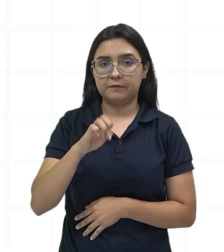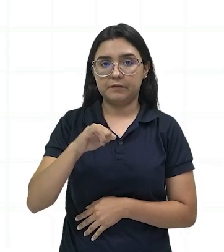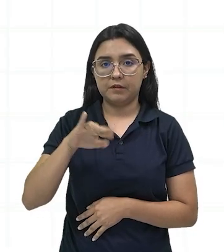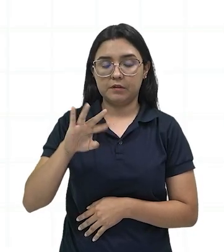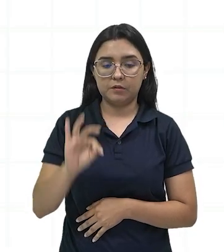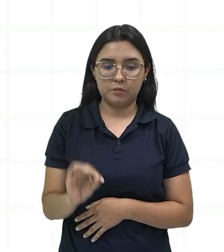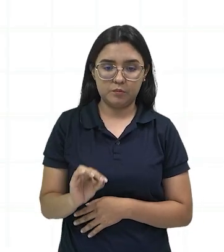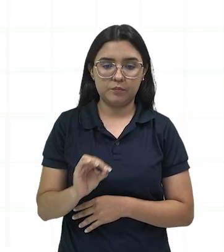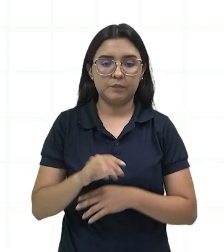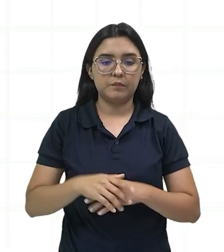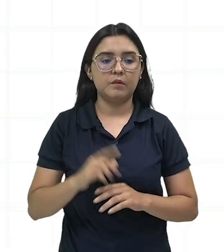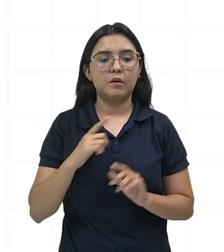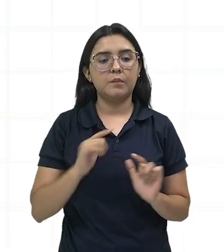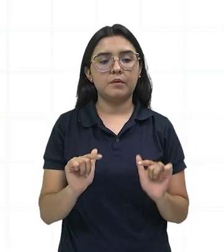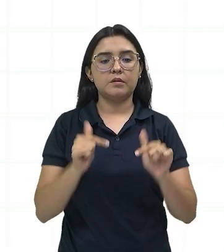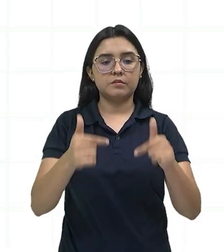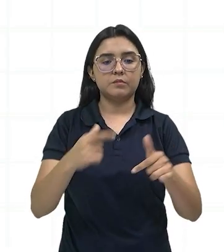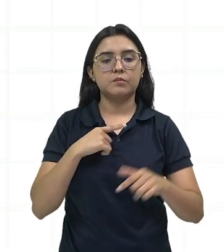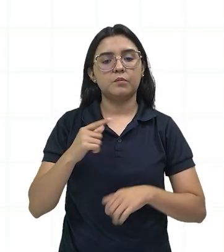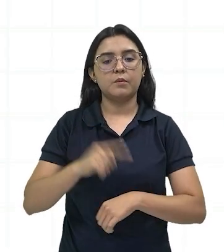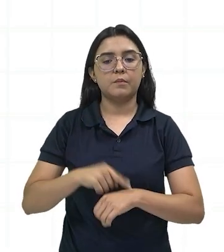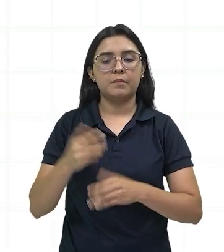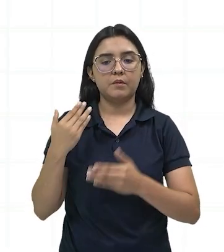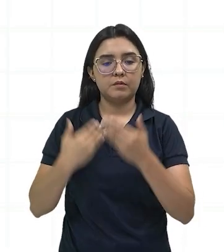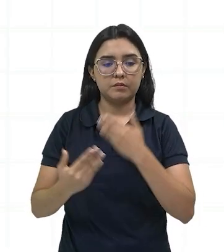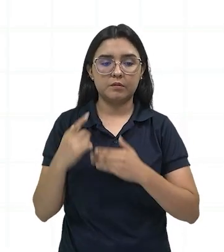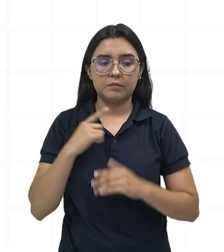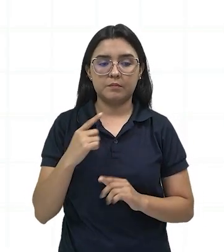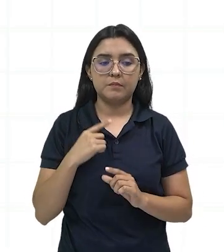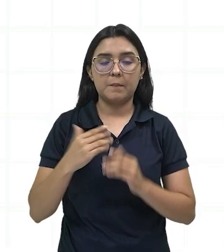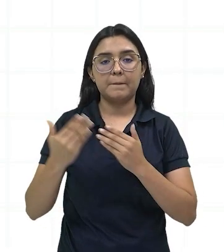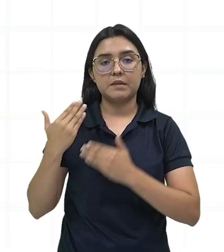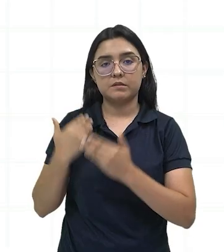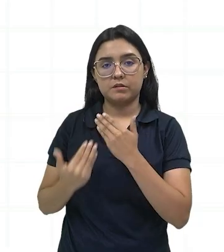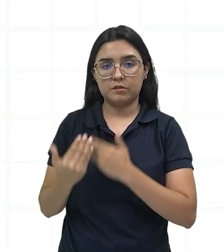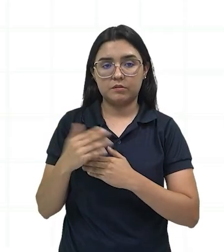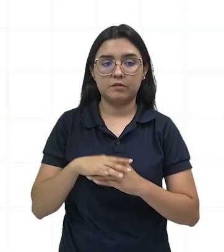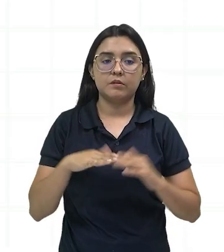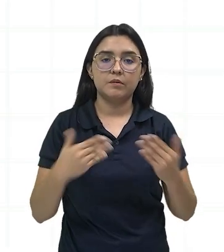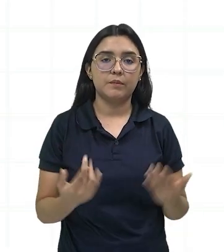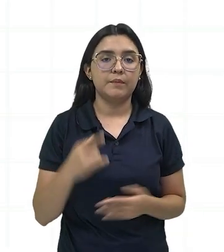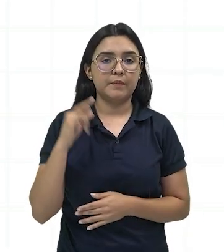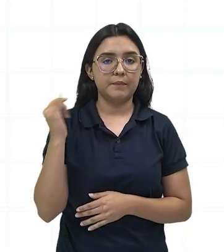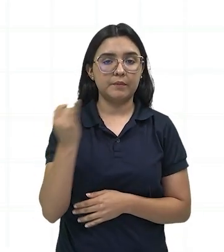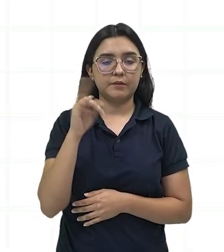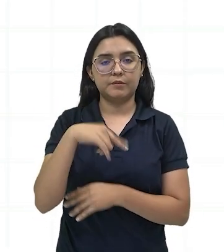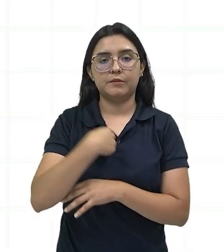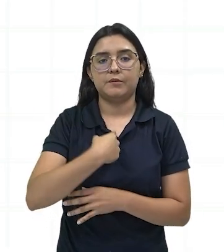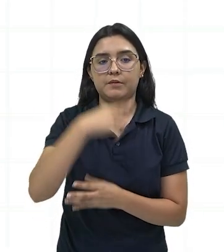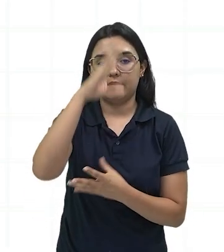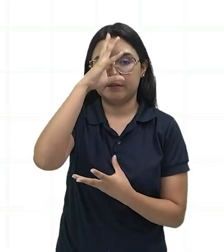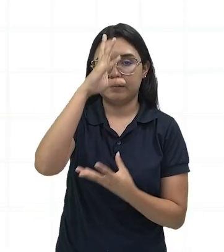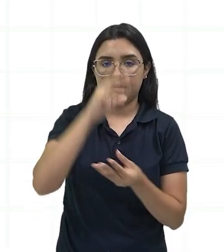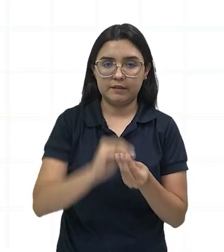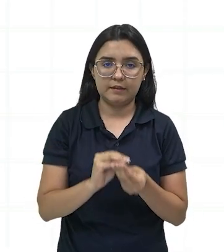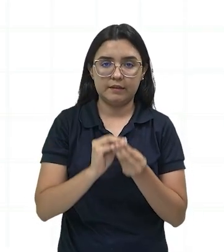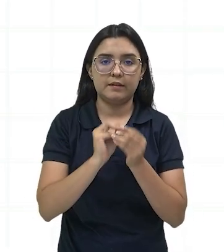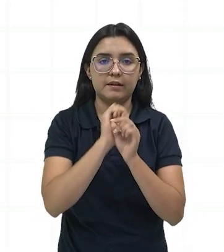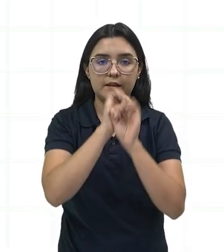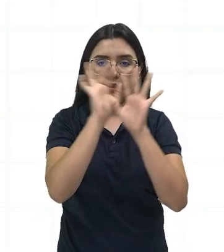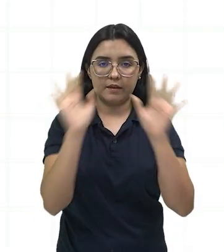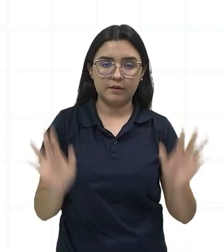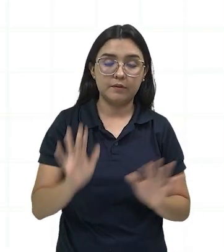momento anterior ao da fala. É o passado do passado. É muito importante a gente tentar compreender isso aqui, tá?